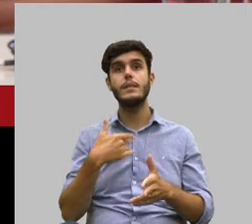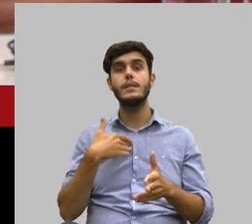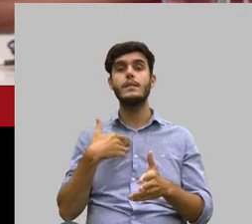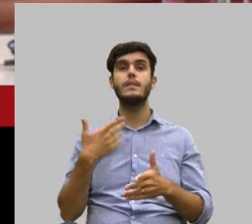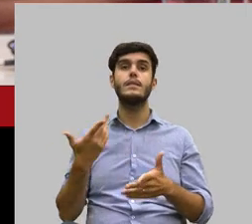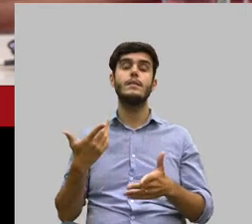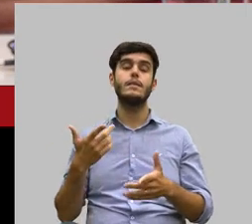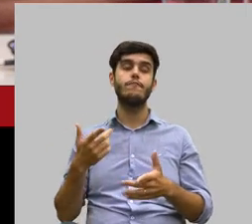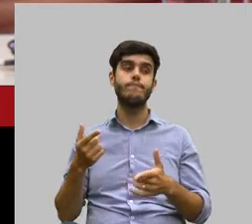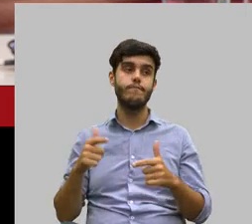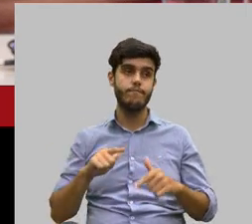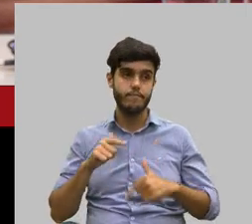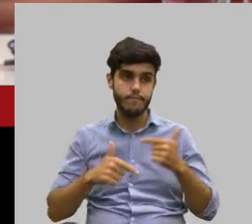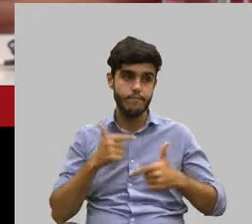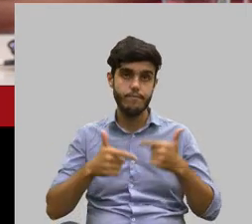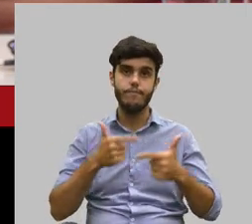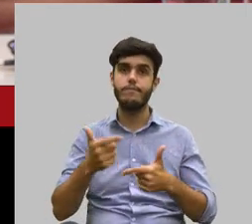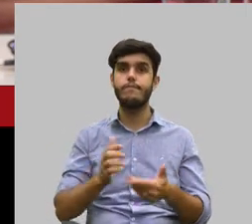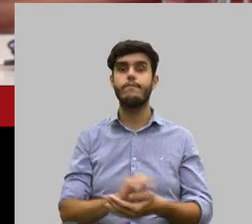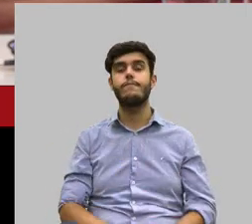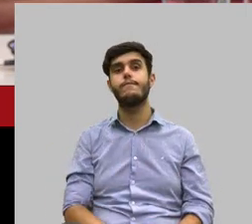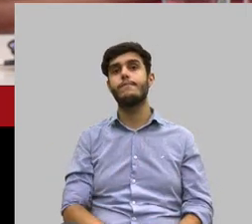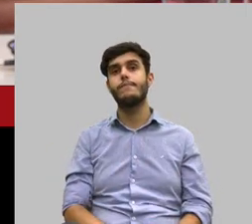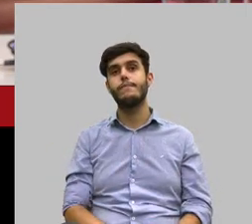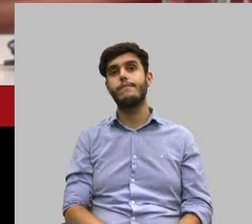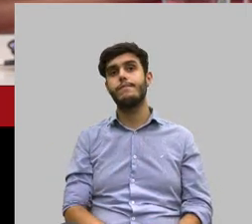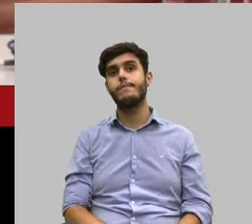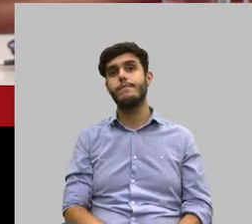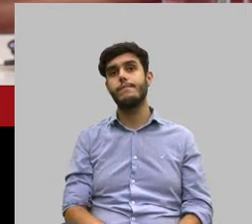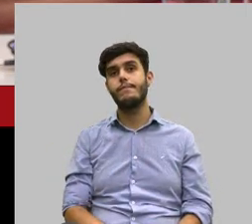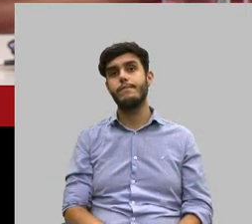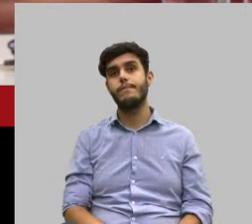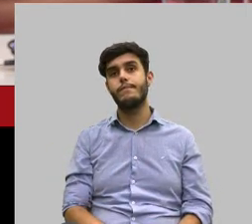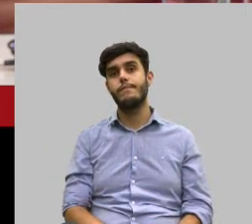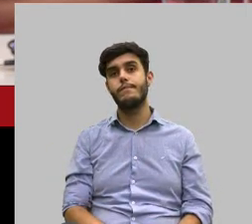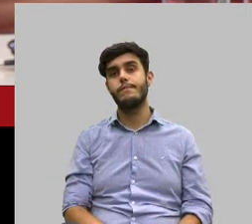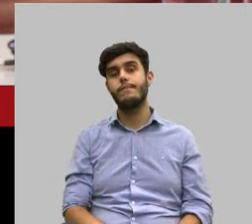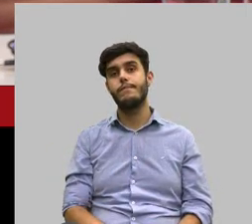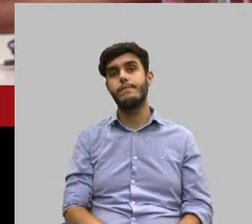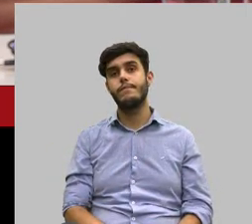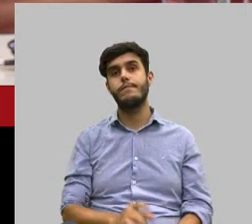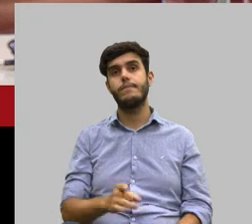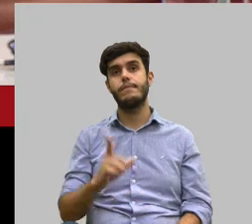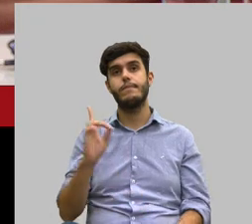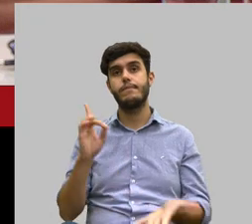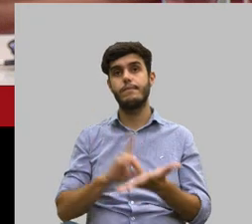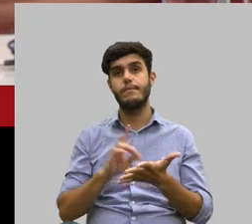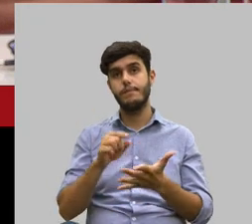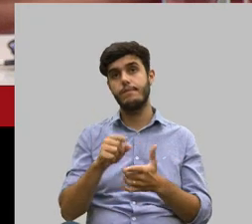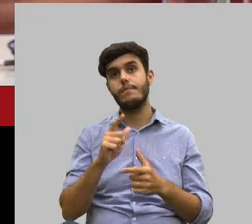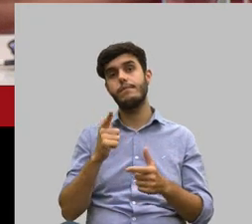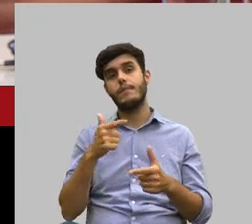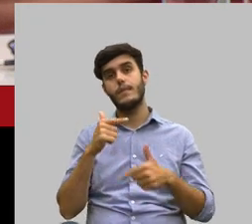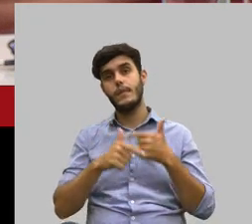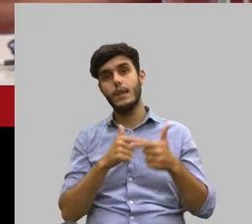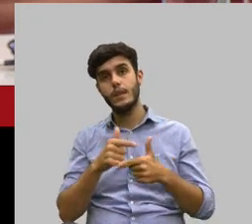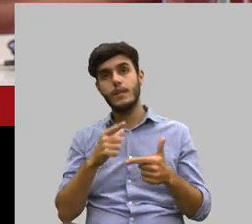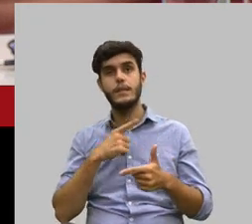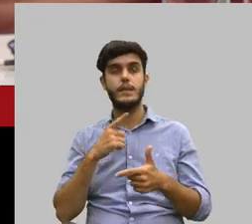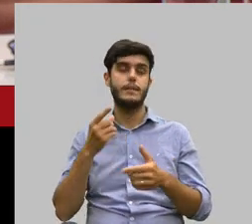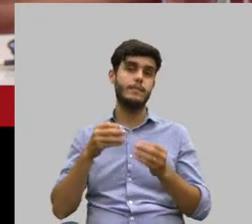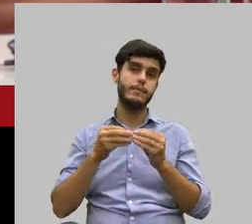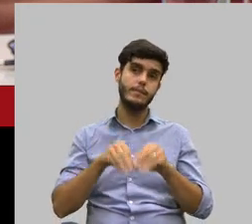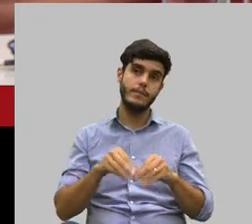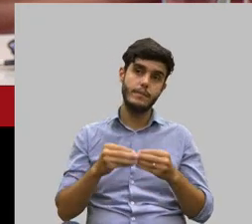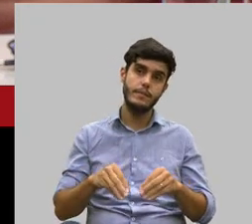tese né de rans kels né a lei quando ela não tem a a sua eficácia com a sua punição ela não vai alcançar